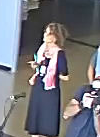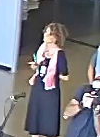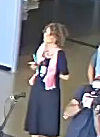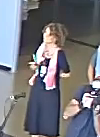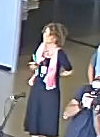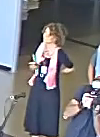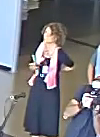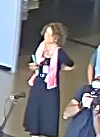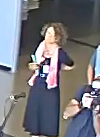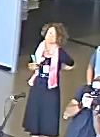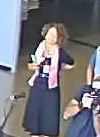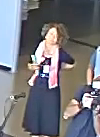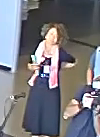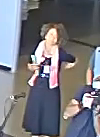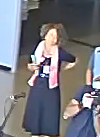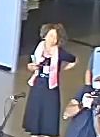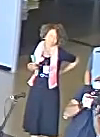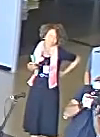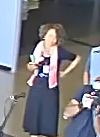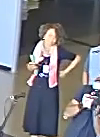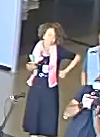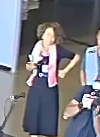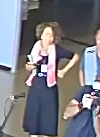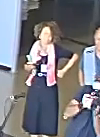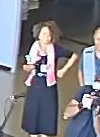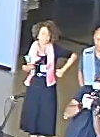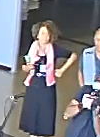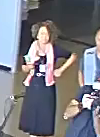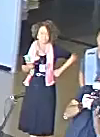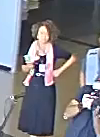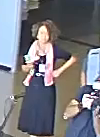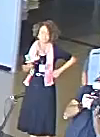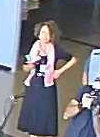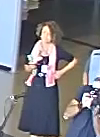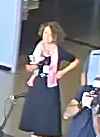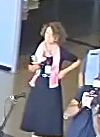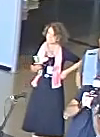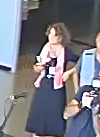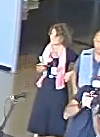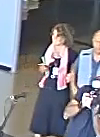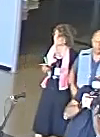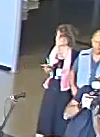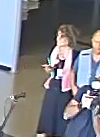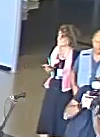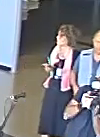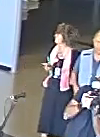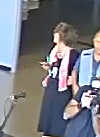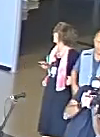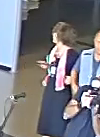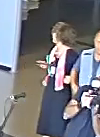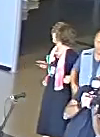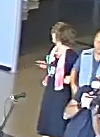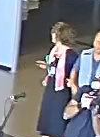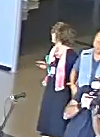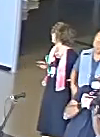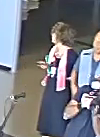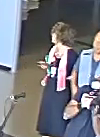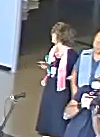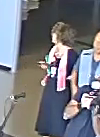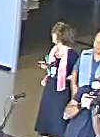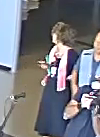eh porque a validade do meu estacionamento estava vencida lá em Juiz de Fora nunca me senti tão